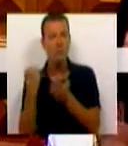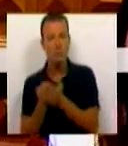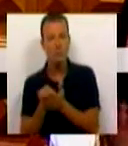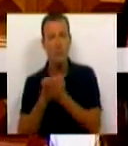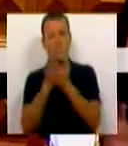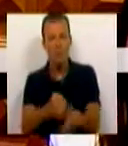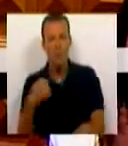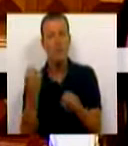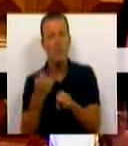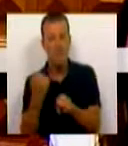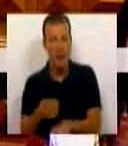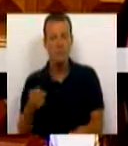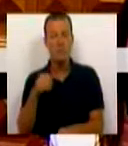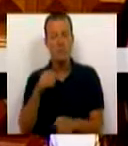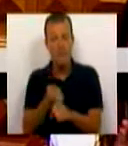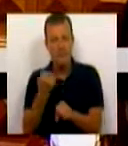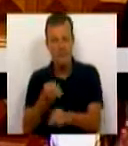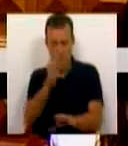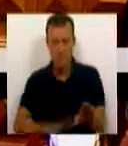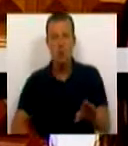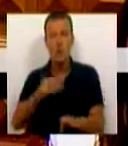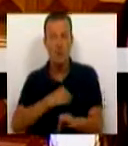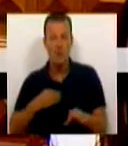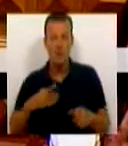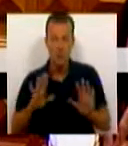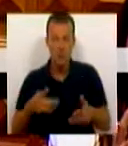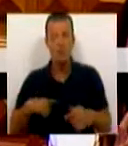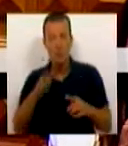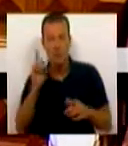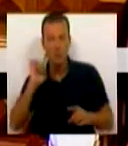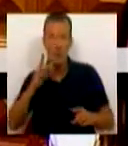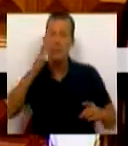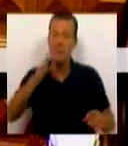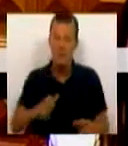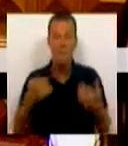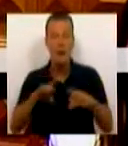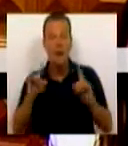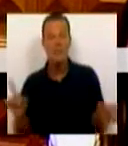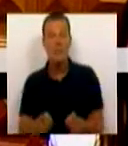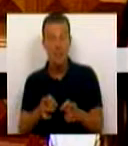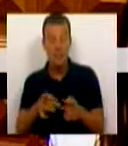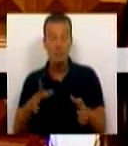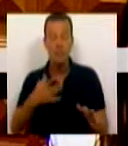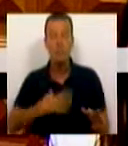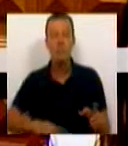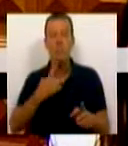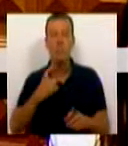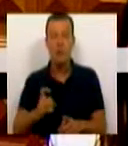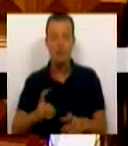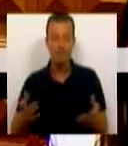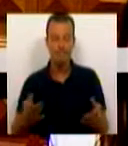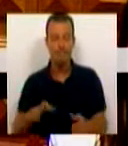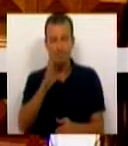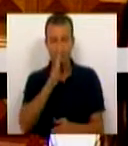de Saúde, e essa é uma das marcas que não podemos deixar de evidenciar também. Mas, em síntese, Sr. Ministro, o que nós gostaríamos de lhe perguntar é